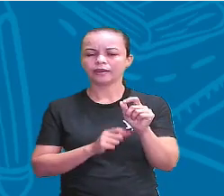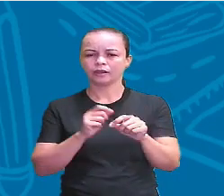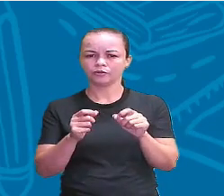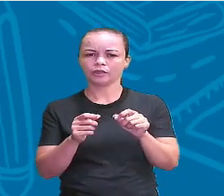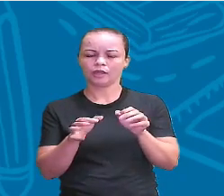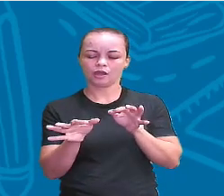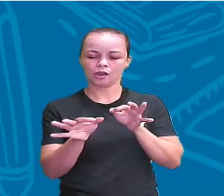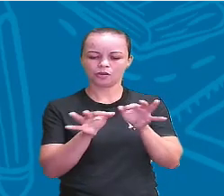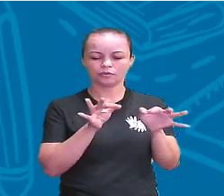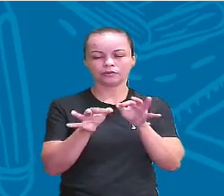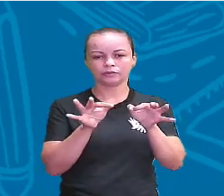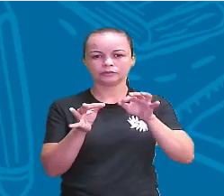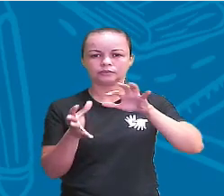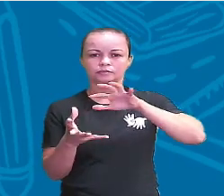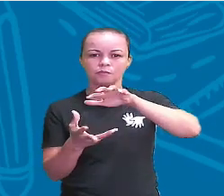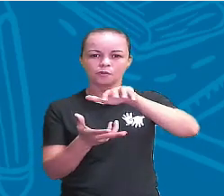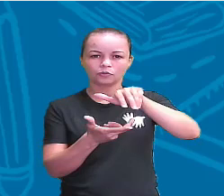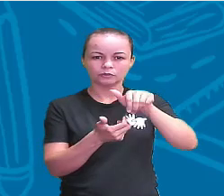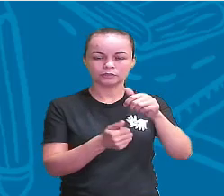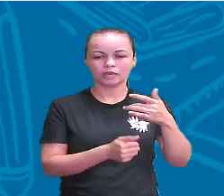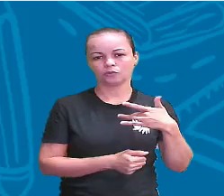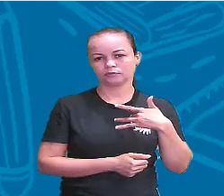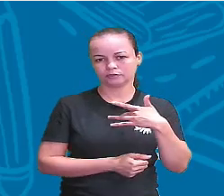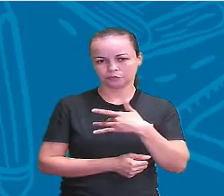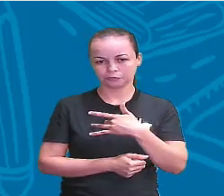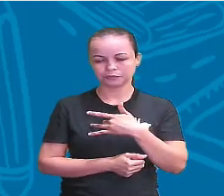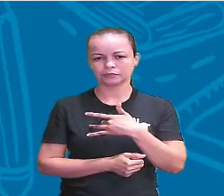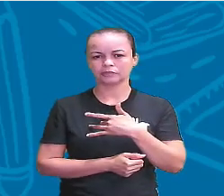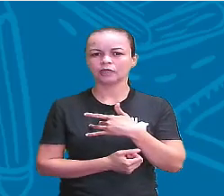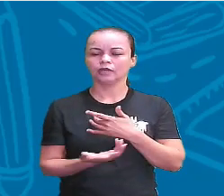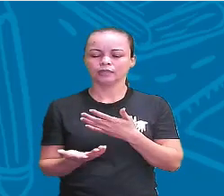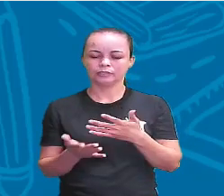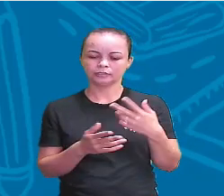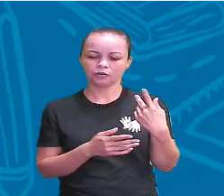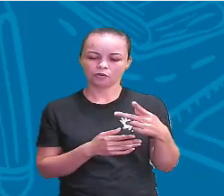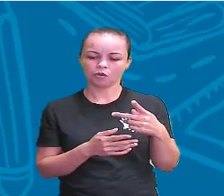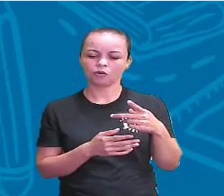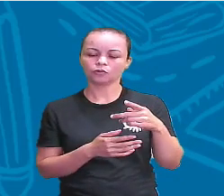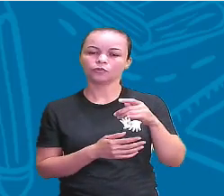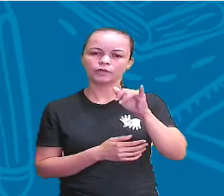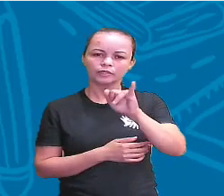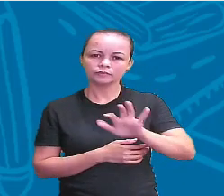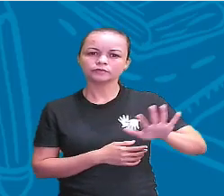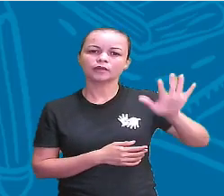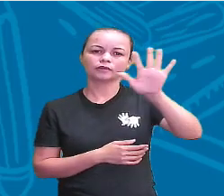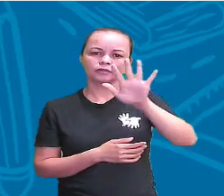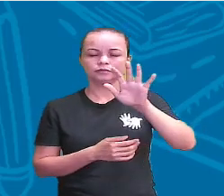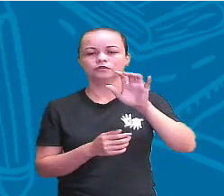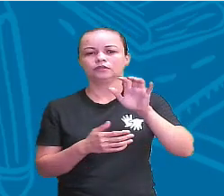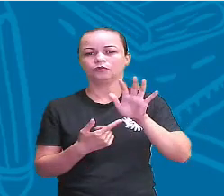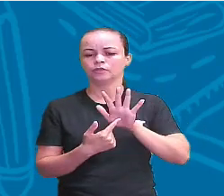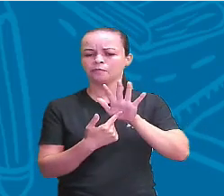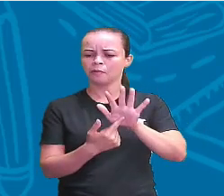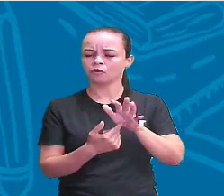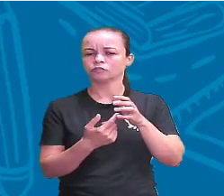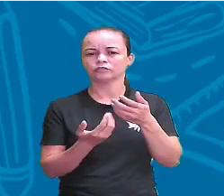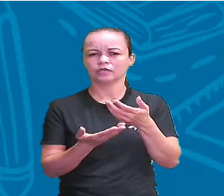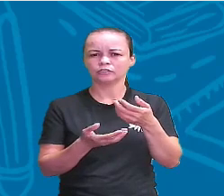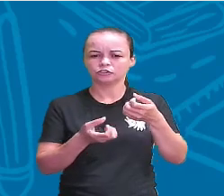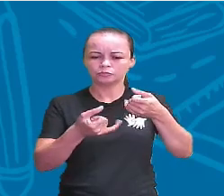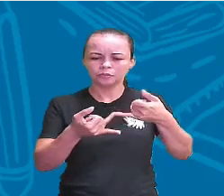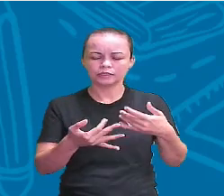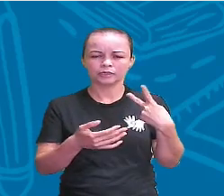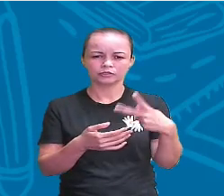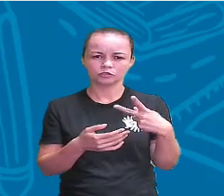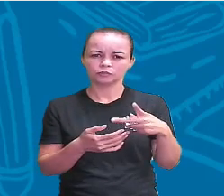a Organização Mundial da Saúde, e é o órgão internacional que trata sobre essas questões de